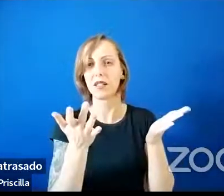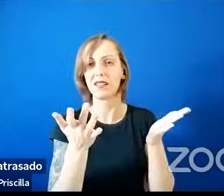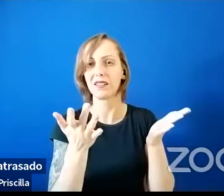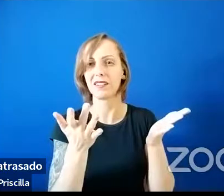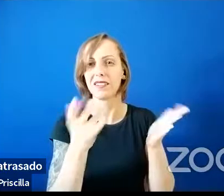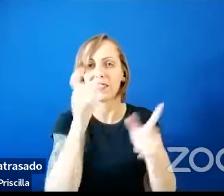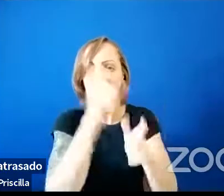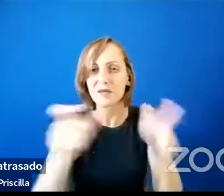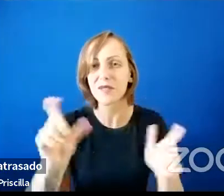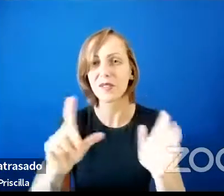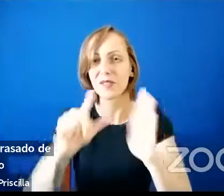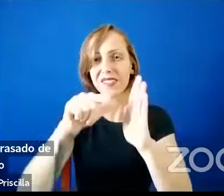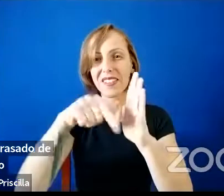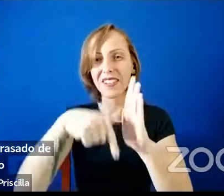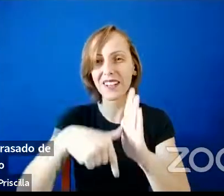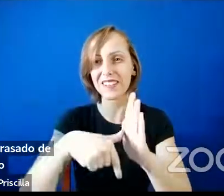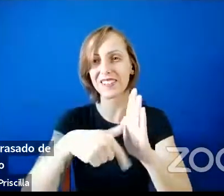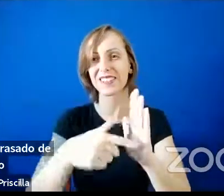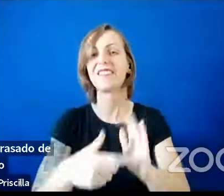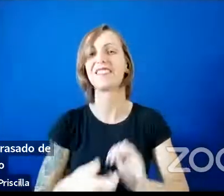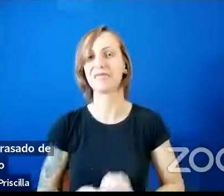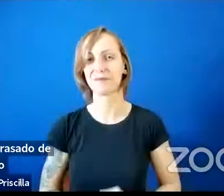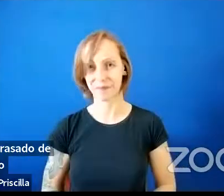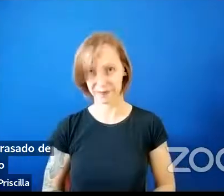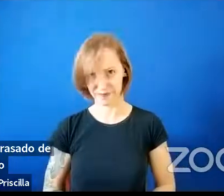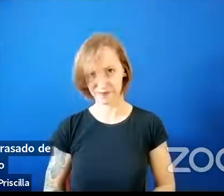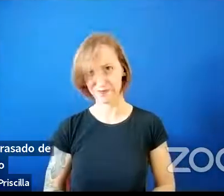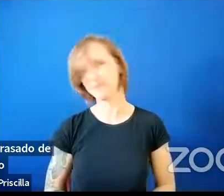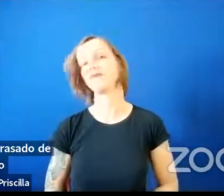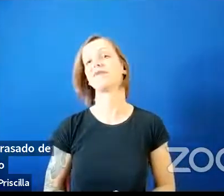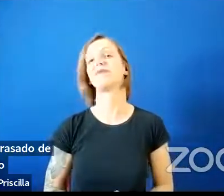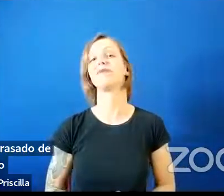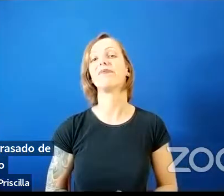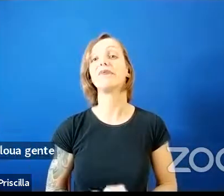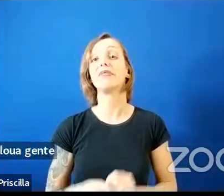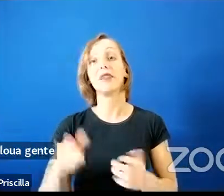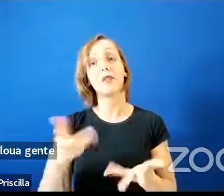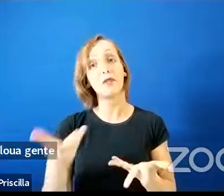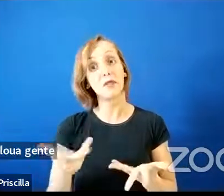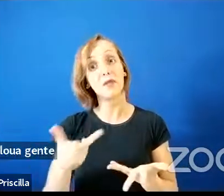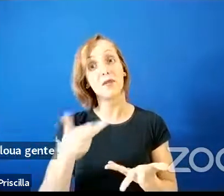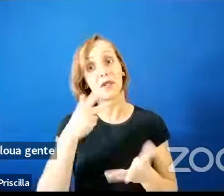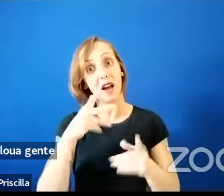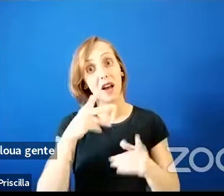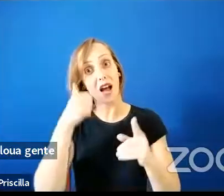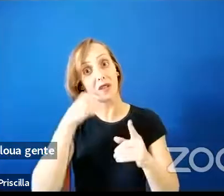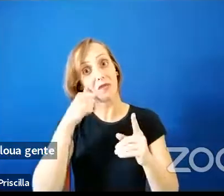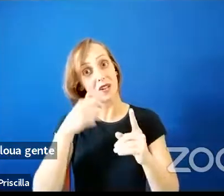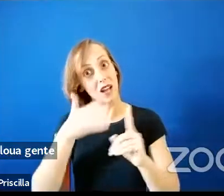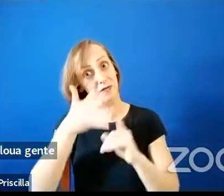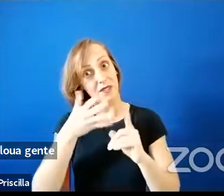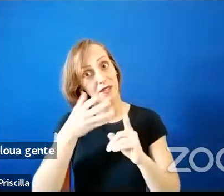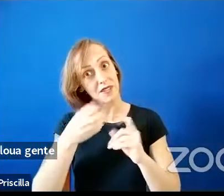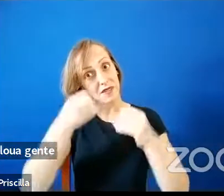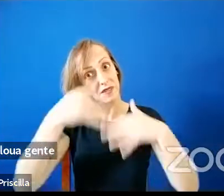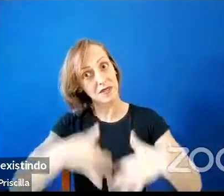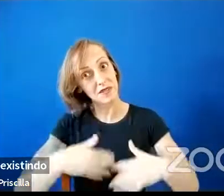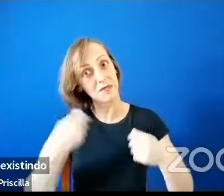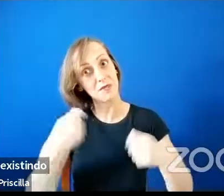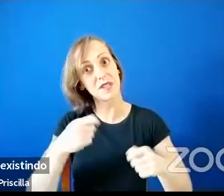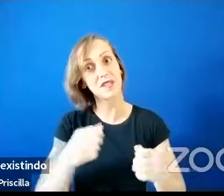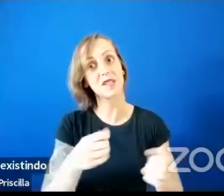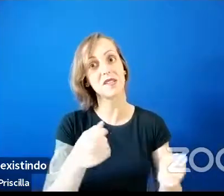o olhar, como a Querexu falou, a gente tem que reinventar a sociedade para ela continuar existindo e a gente tem que olhar para essas coisas, para